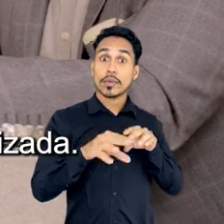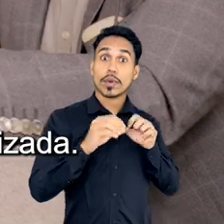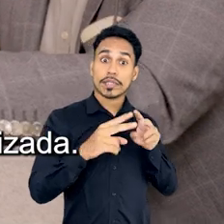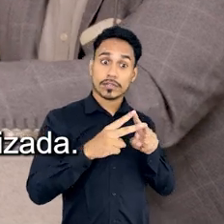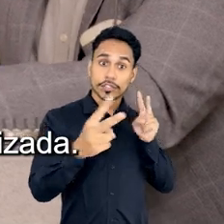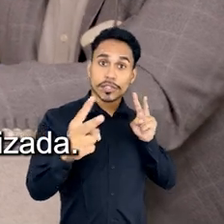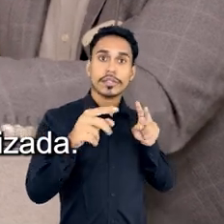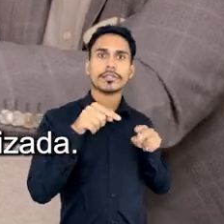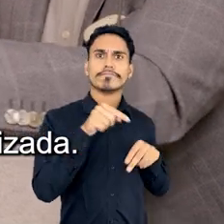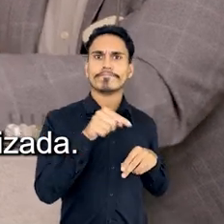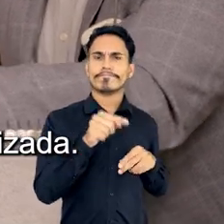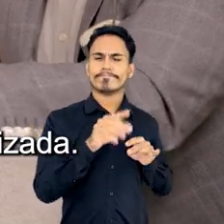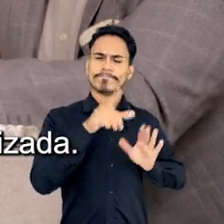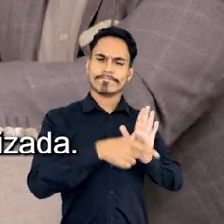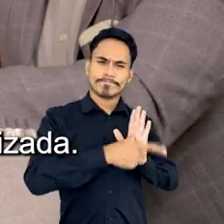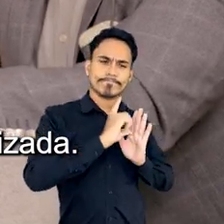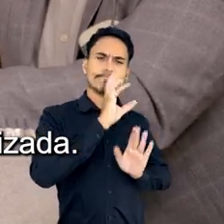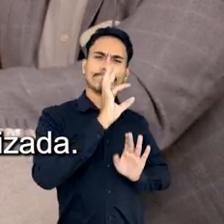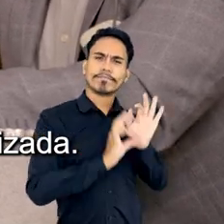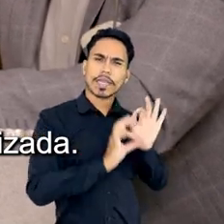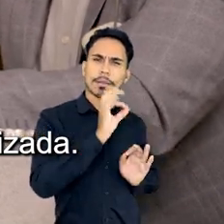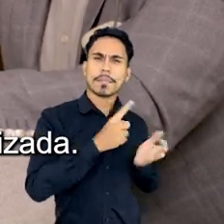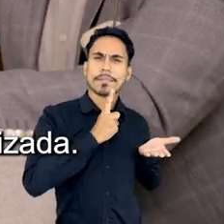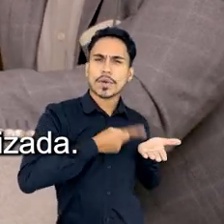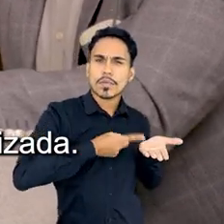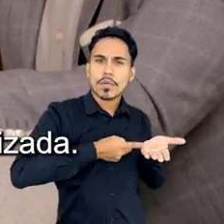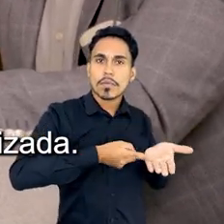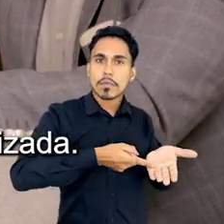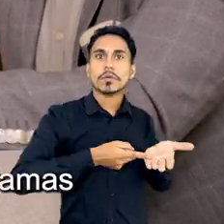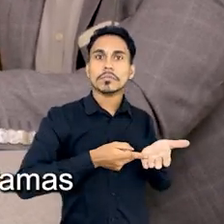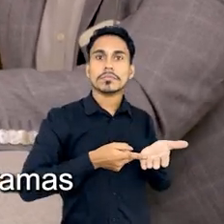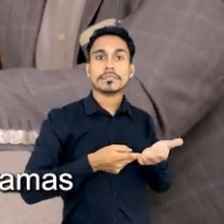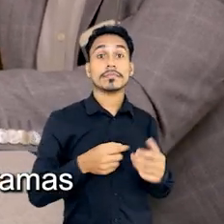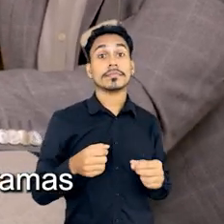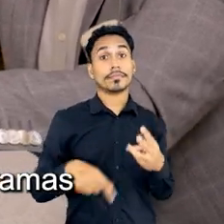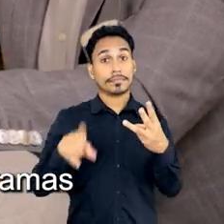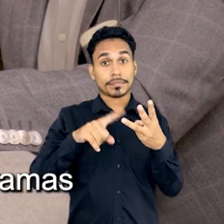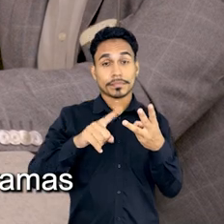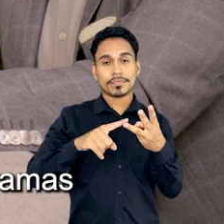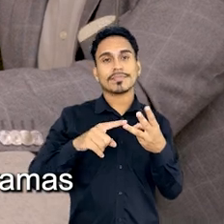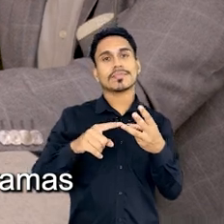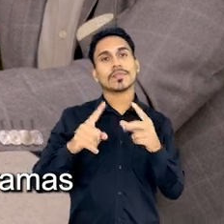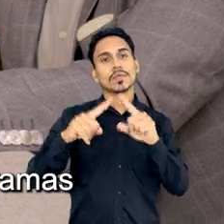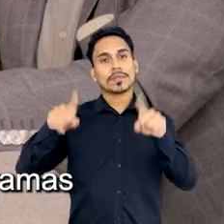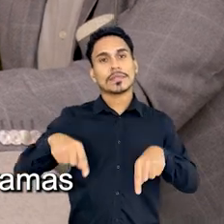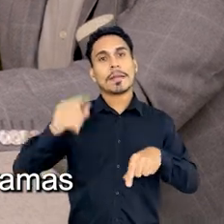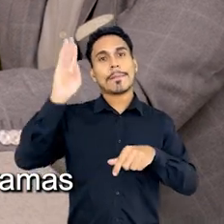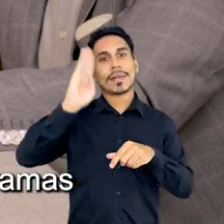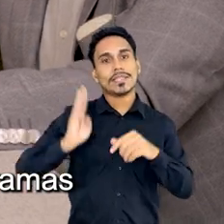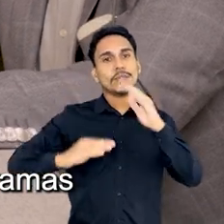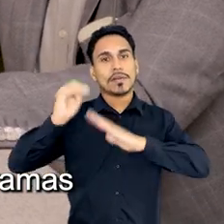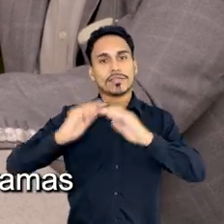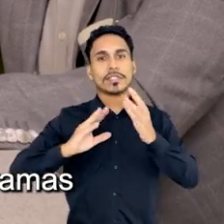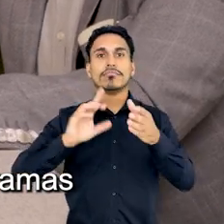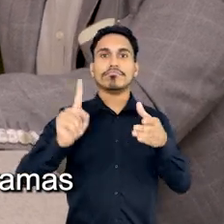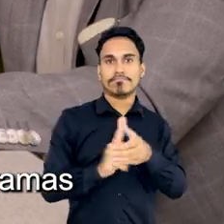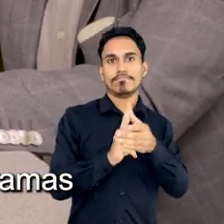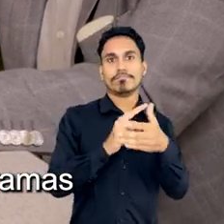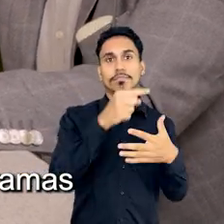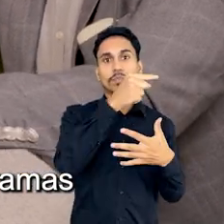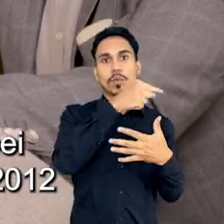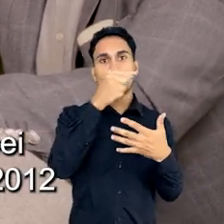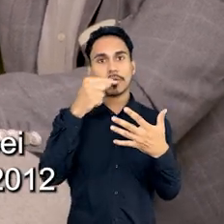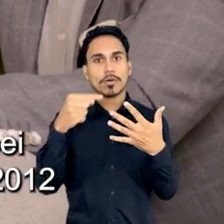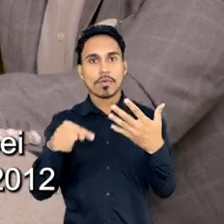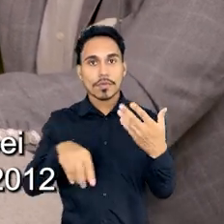programada organizada com uma série de exigências fazia parte eh e o Brasil profissionalizado que er que é basicamente a expansão da rede estadual uhum